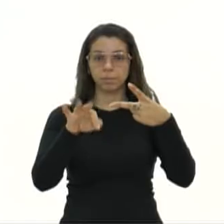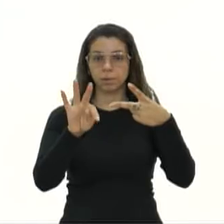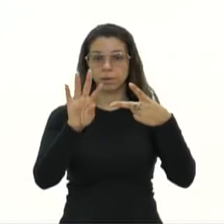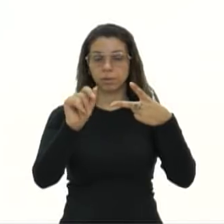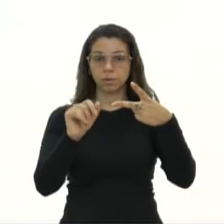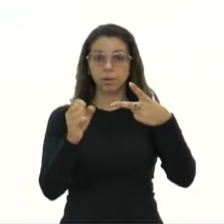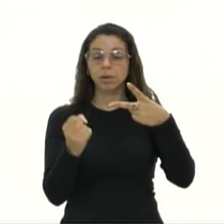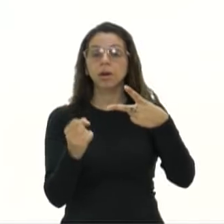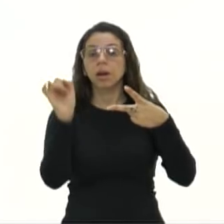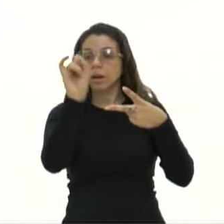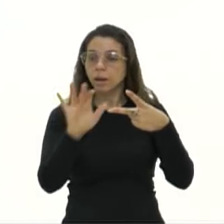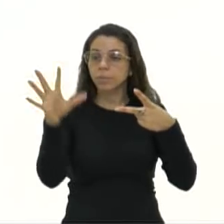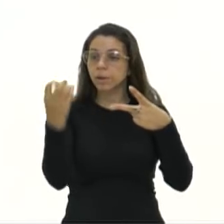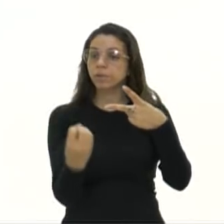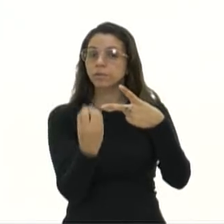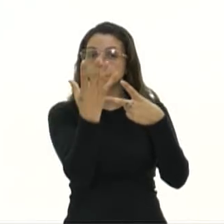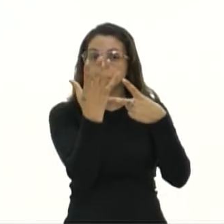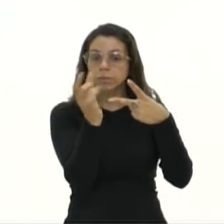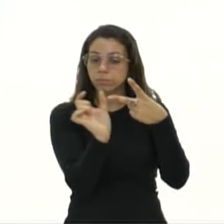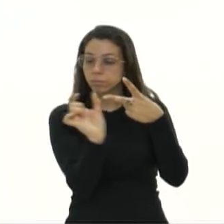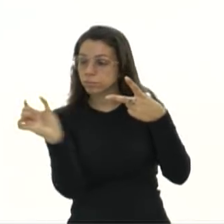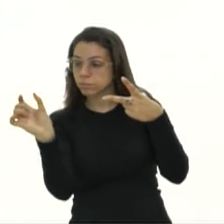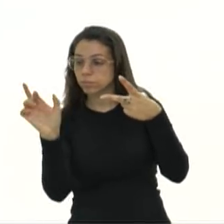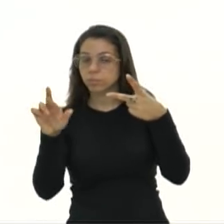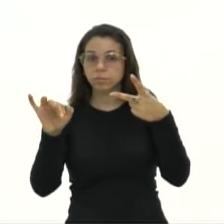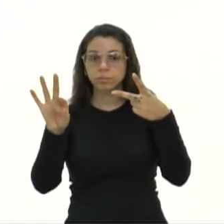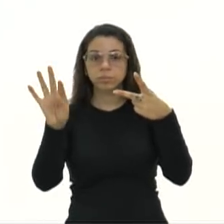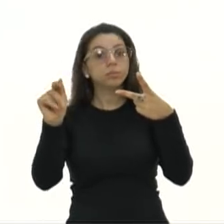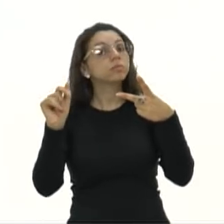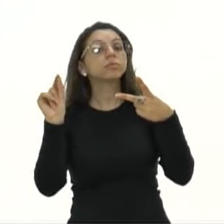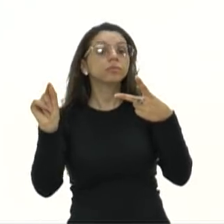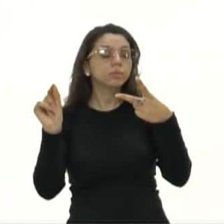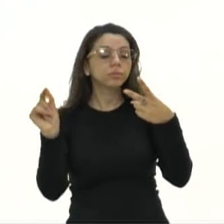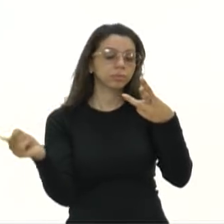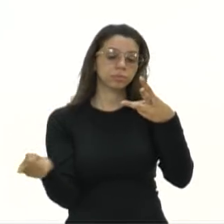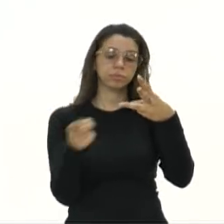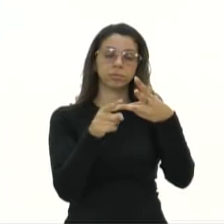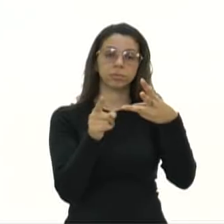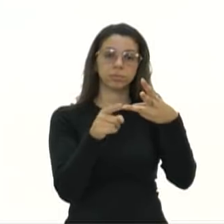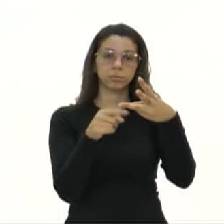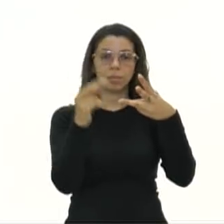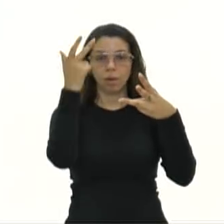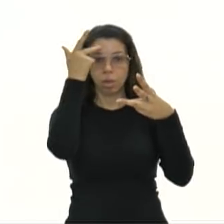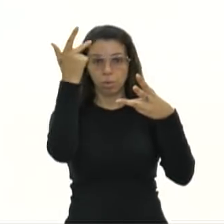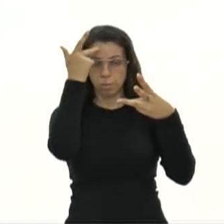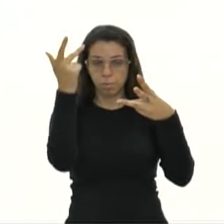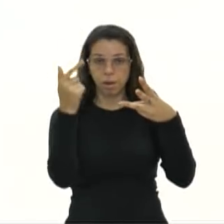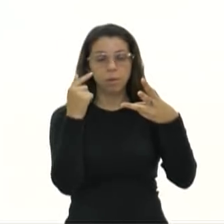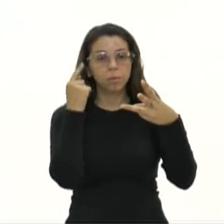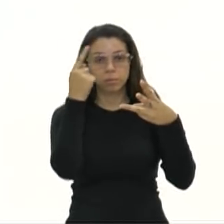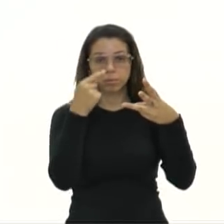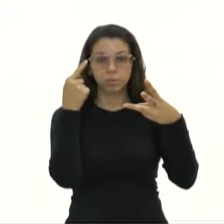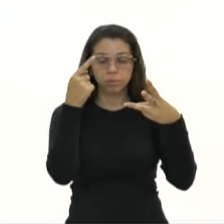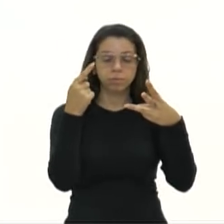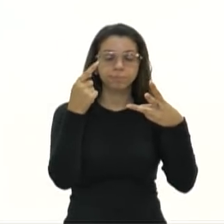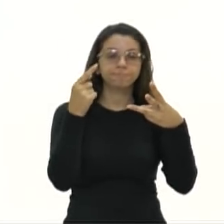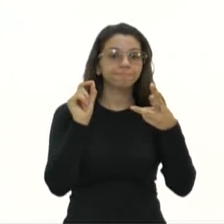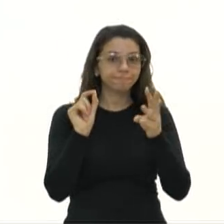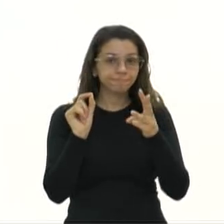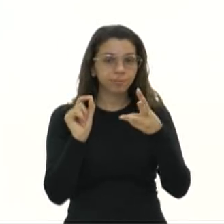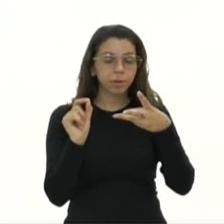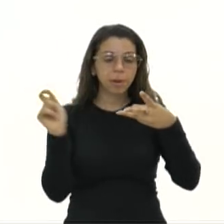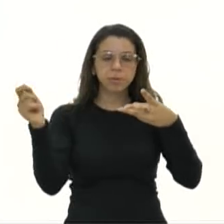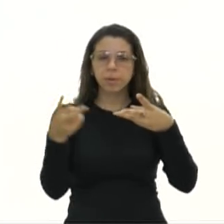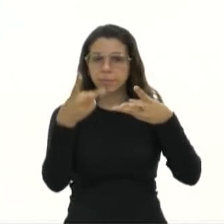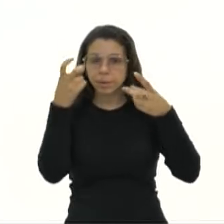forma, espacinho, da retina. E letra C. No olho normal, a imagem se forma na, espacinho.